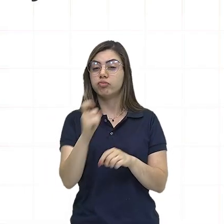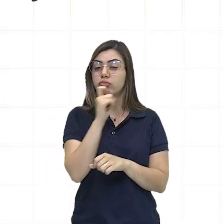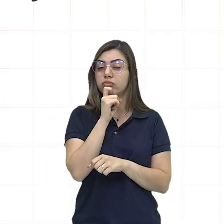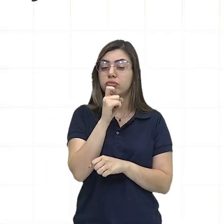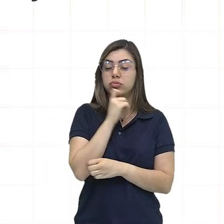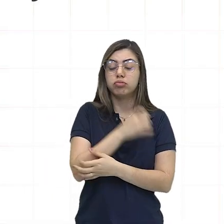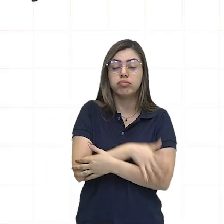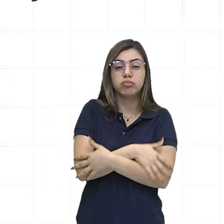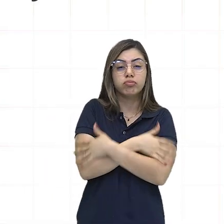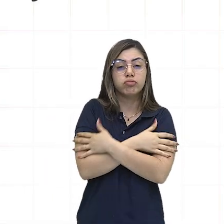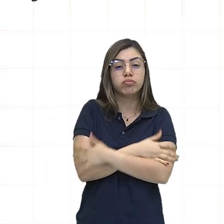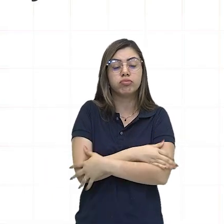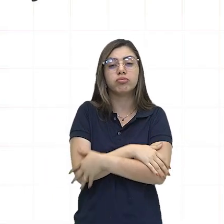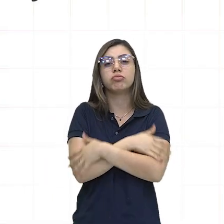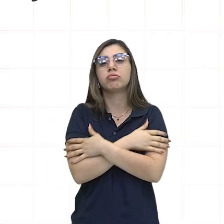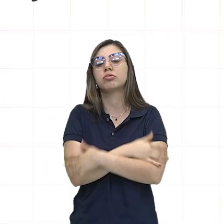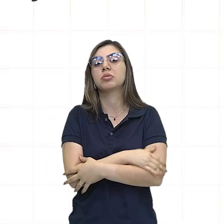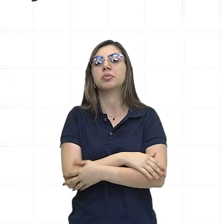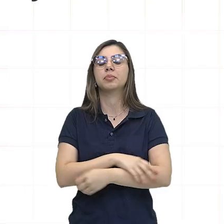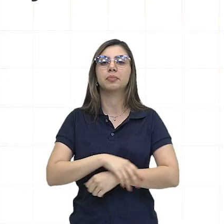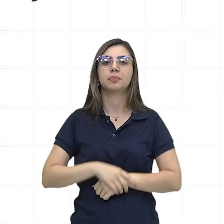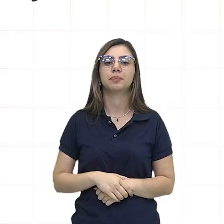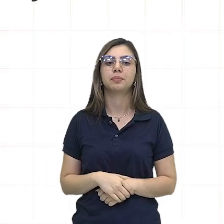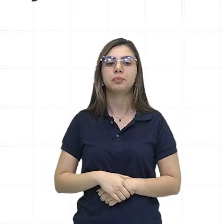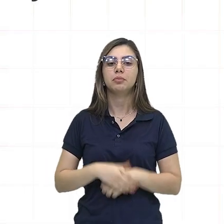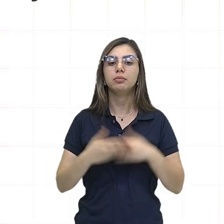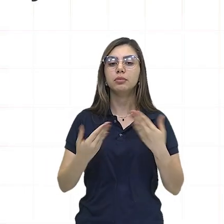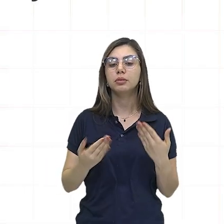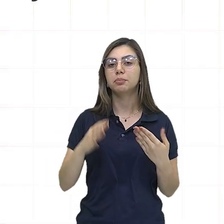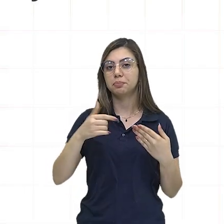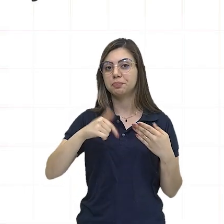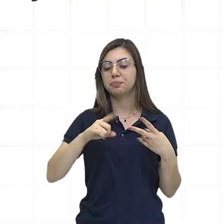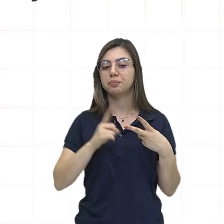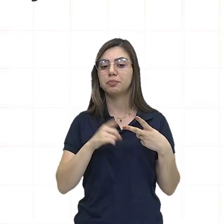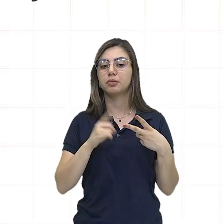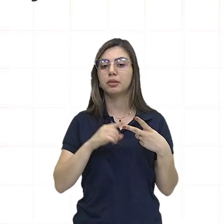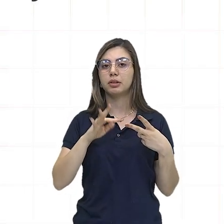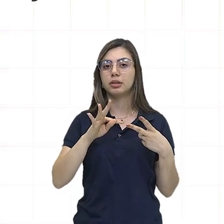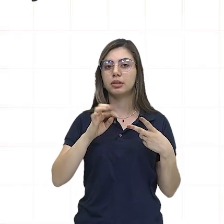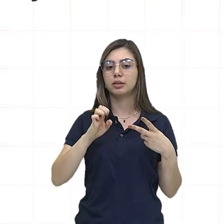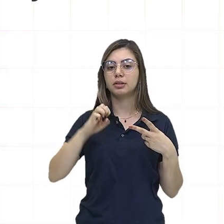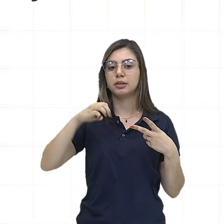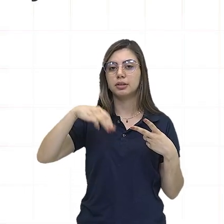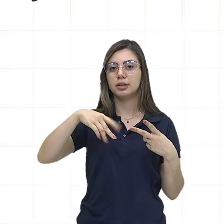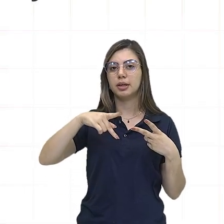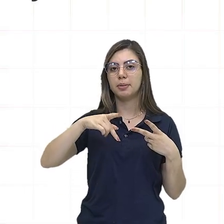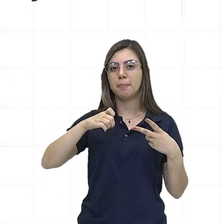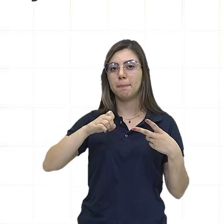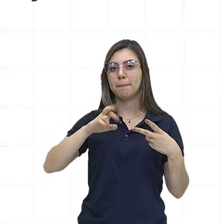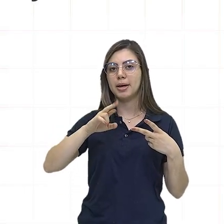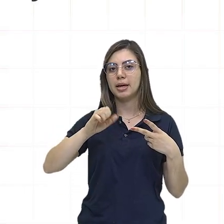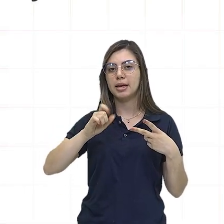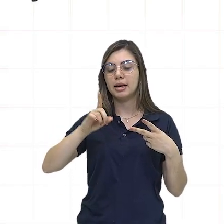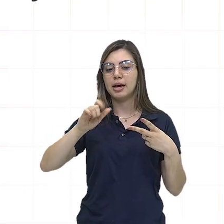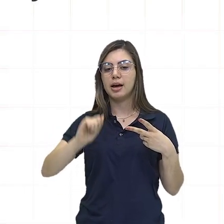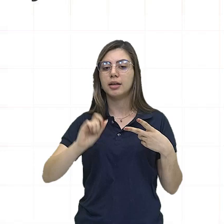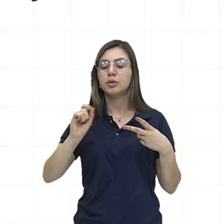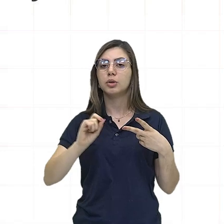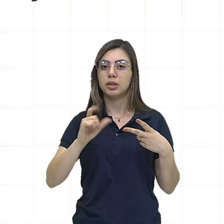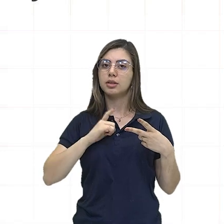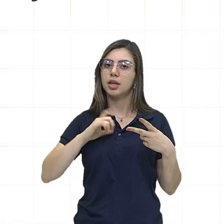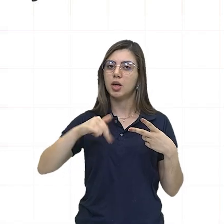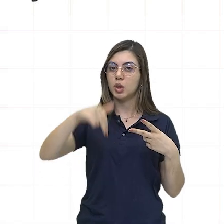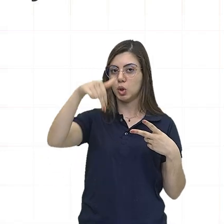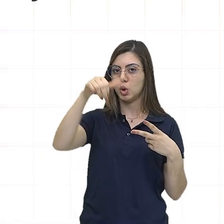menores temperaturas do mundo. As zonas temperadas, onde nós temos a zona temperada norte e a zona